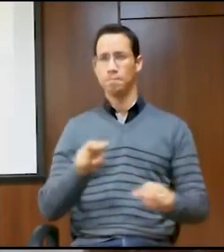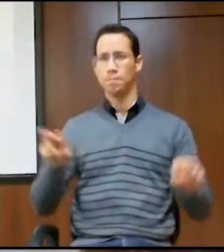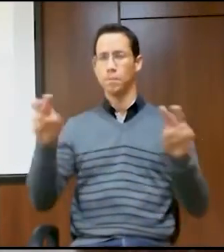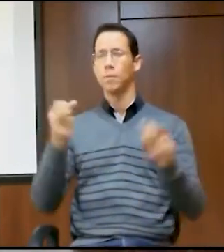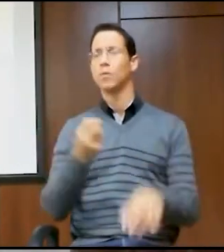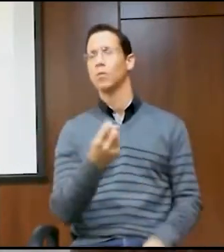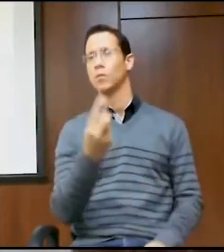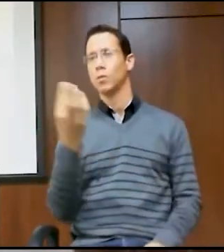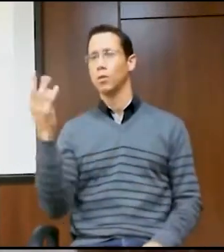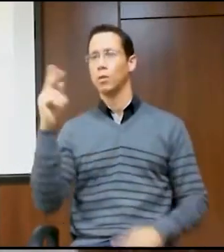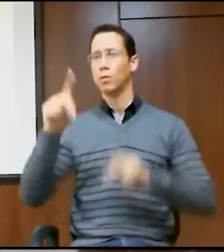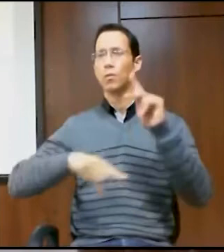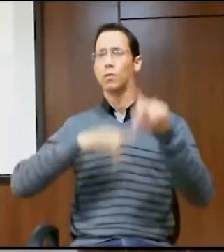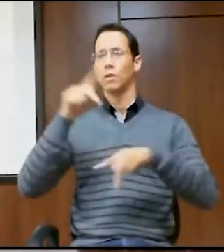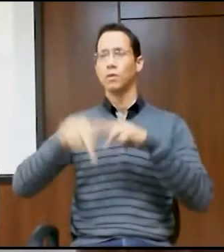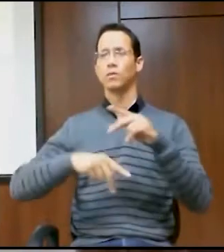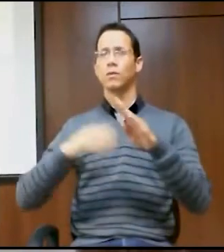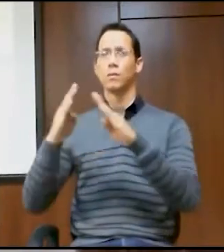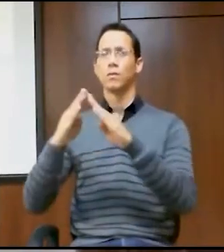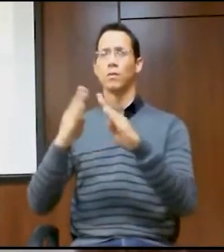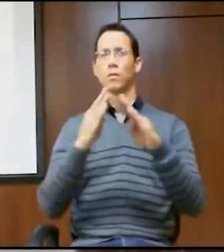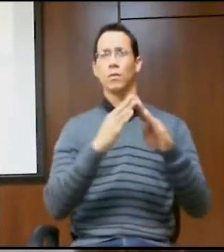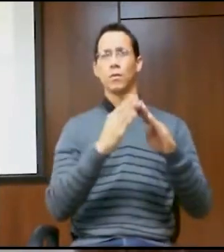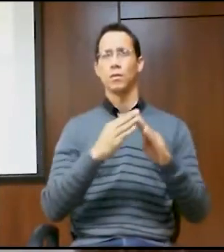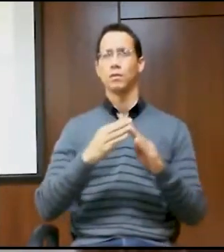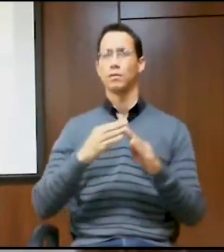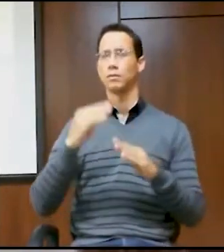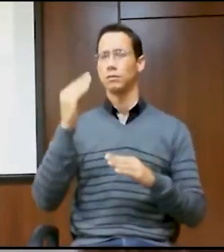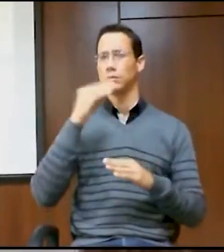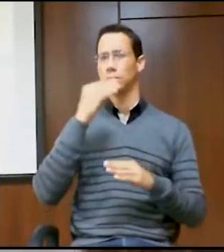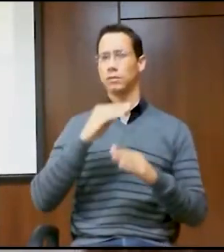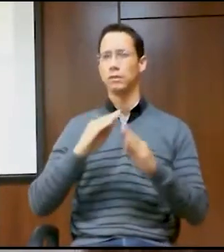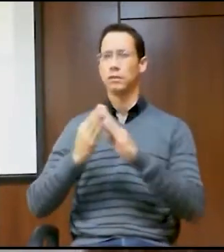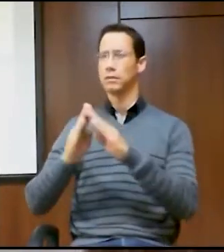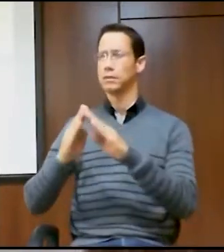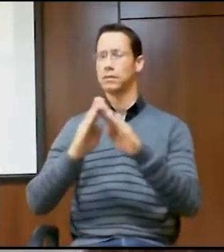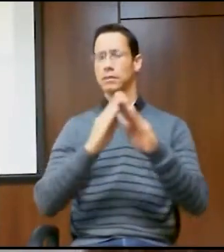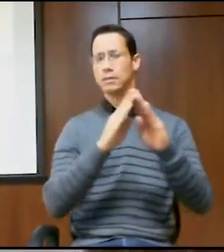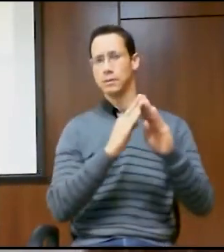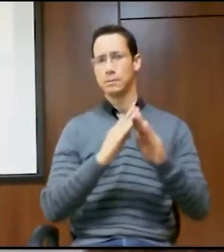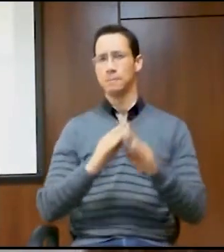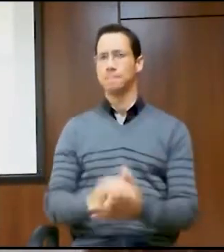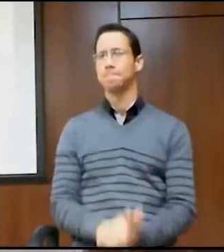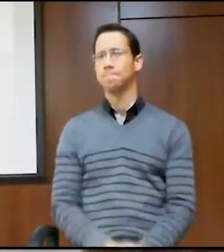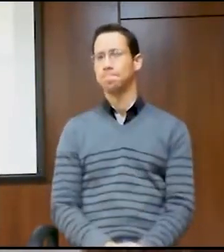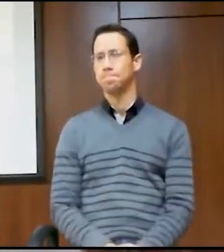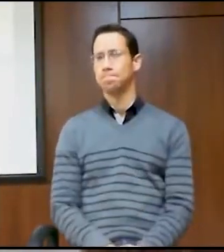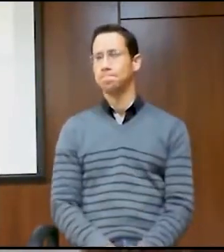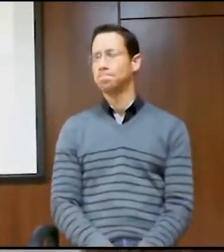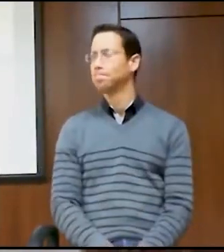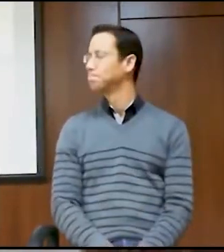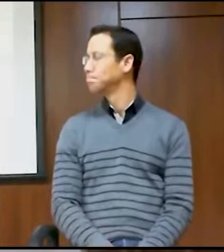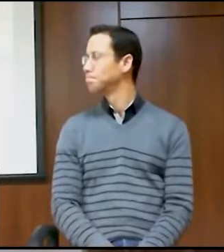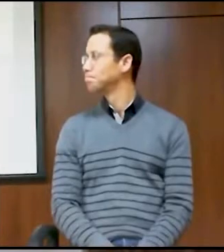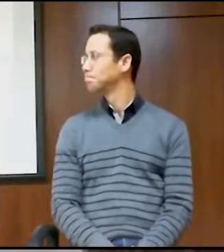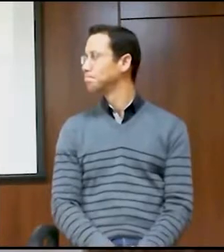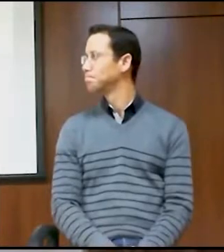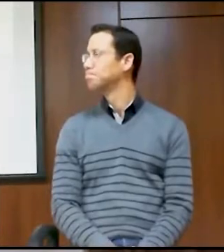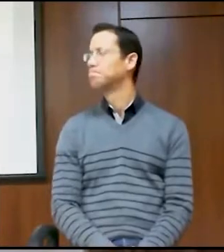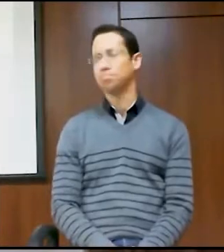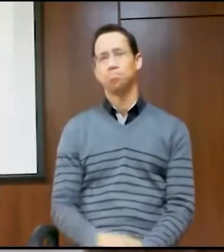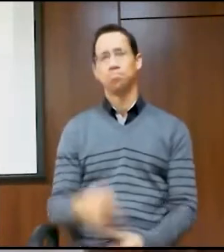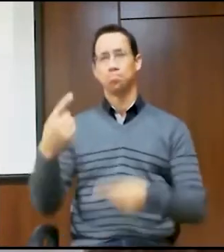da população mora efetivamente em situações precárias em favela, né? Bom, então entrando na questão das políticas